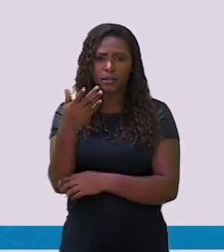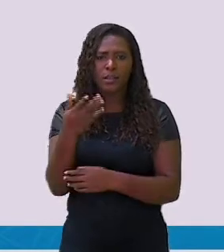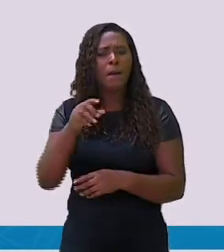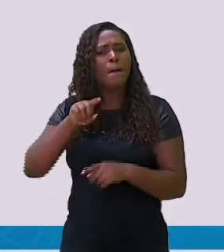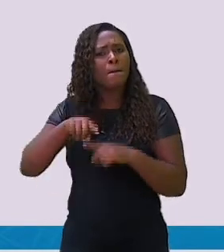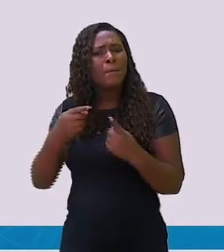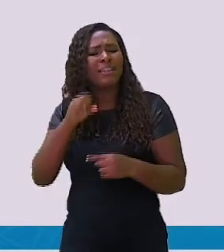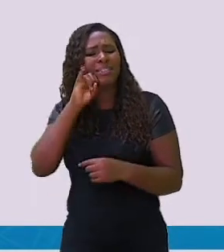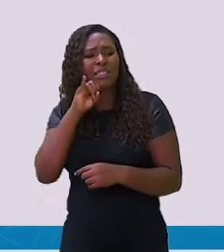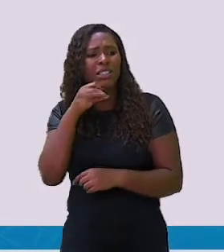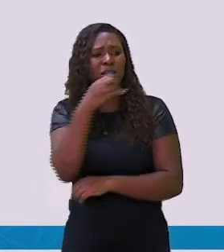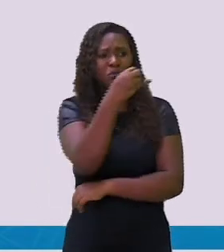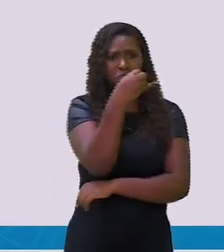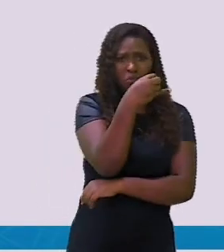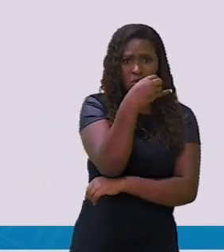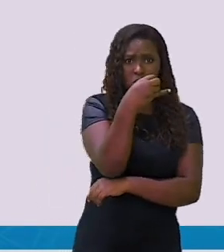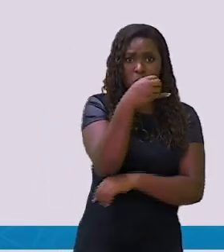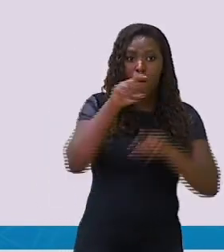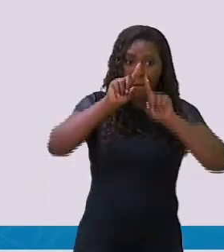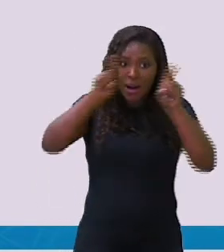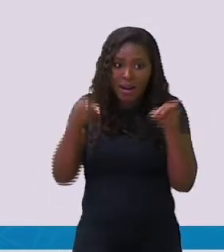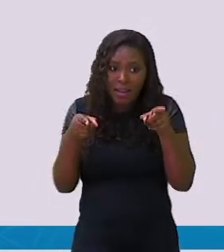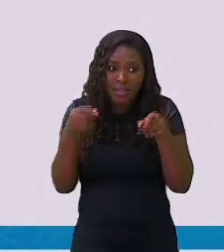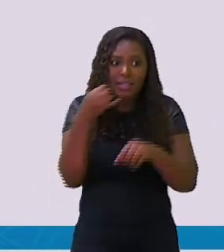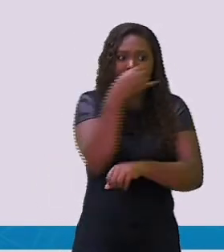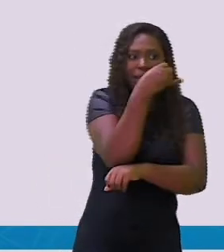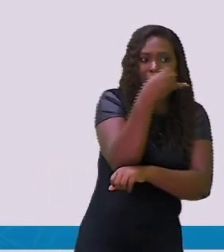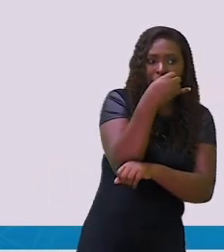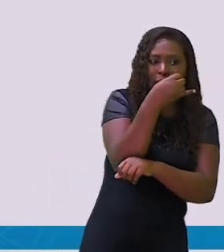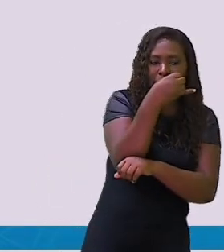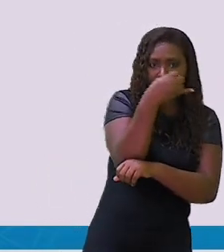não muda esse sinal aqui então vai passar para mais